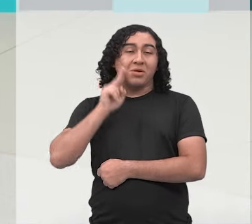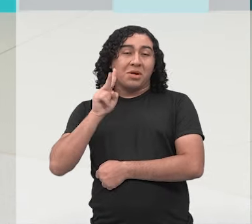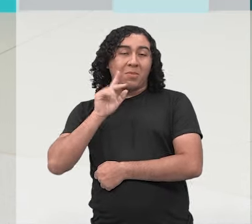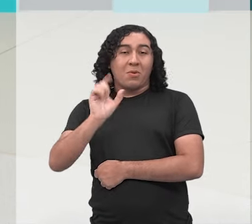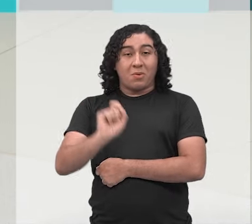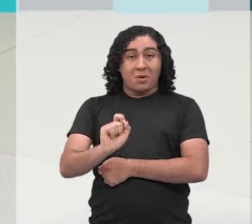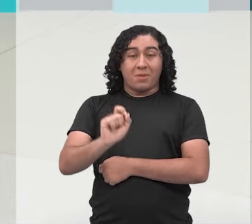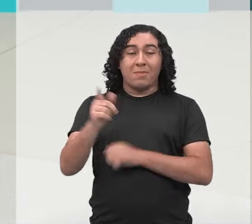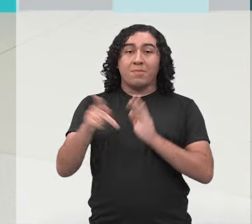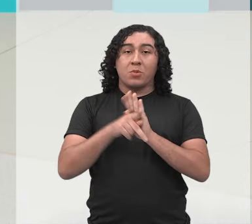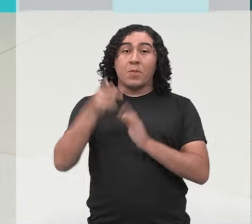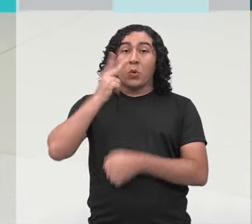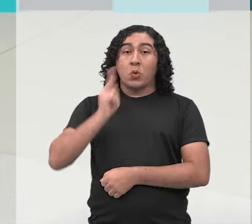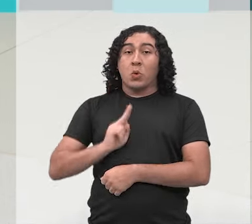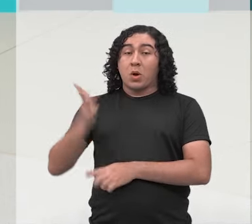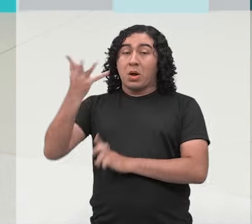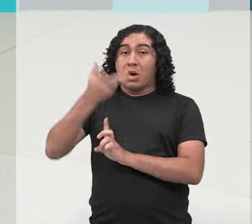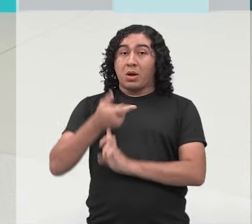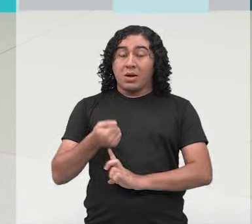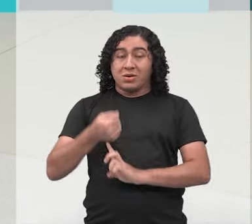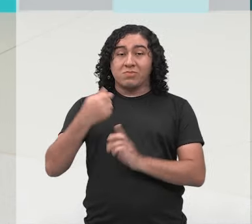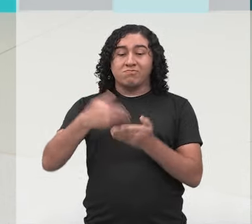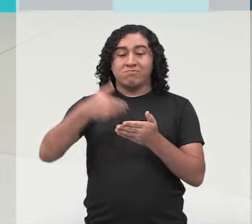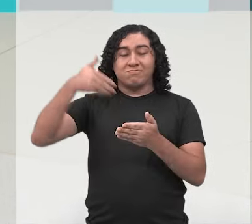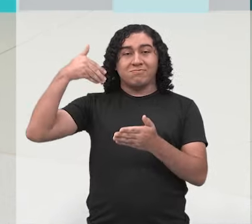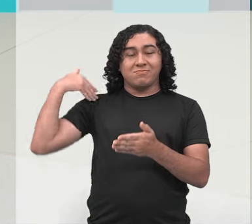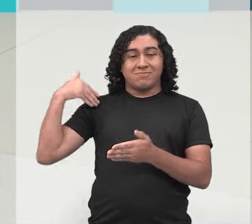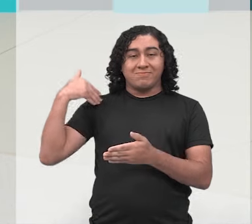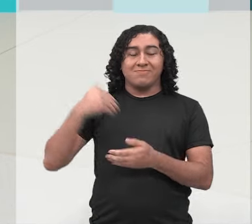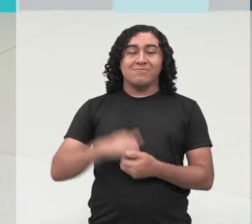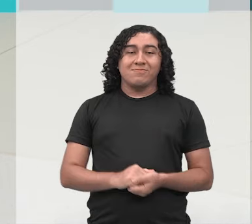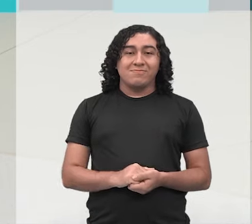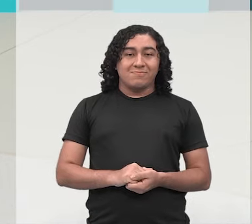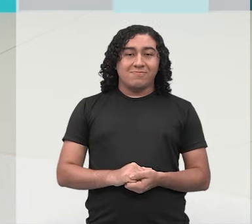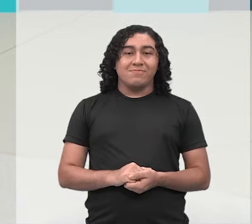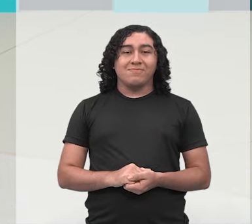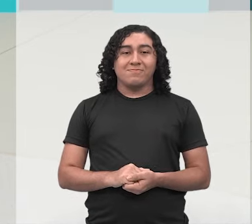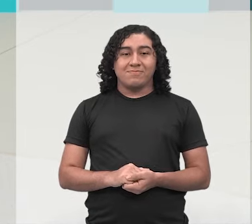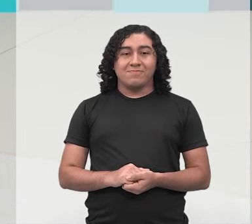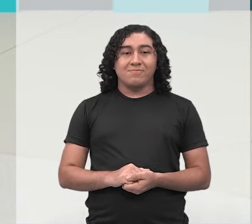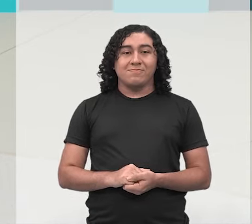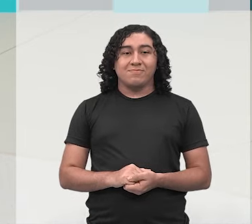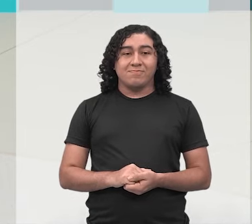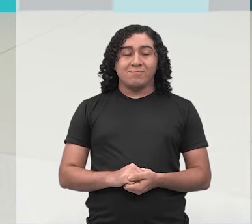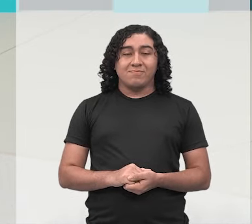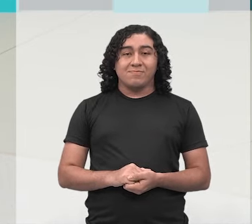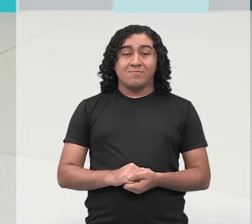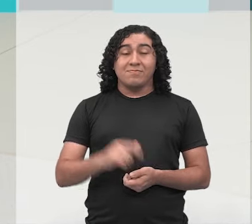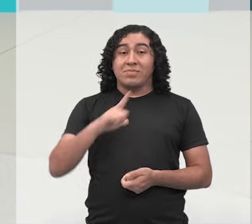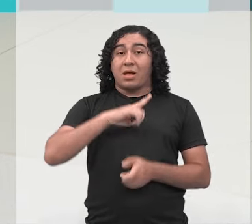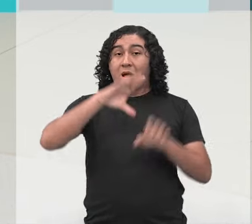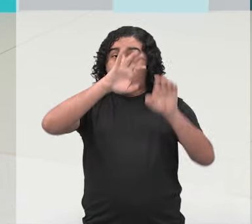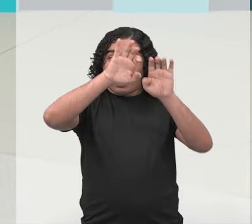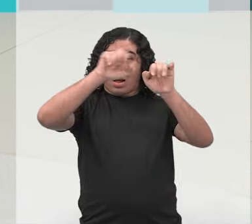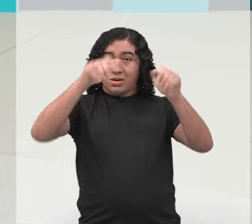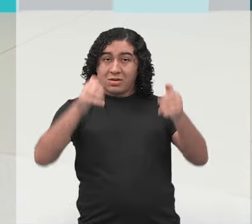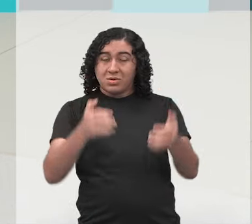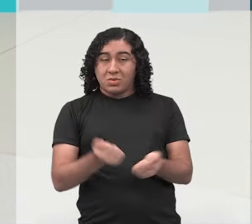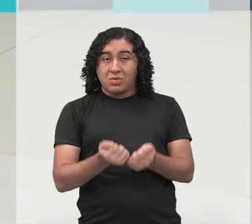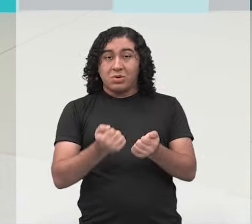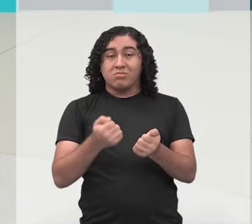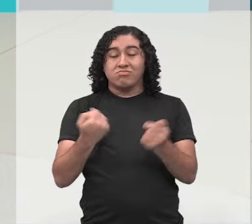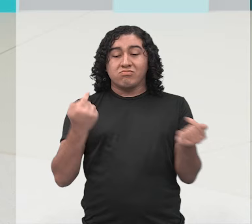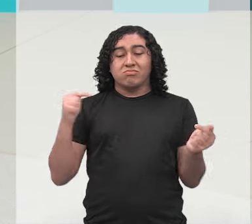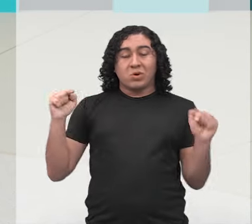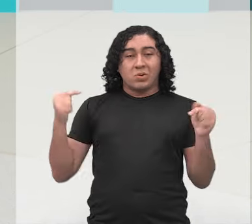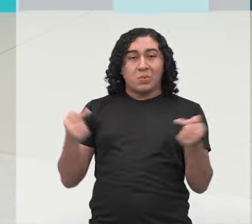da história da arte, os primórdios da história da arte, trazendo aqui uma arquitetura que nos remete ao passado, lá